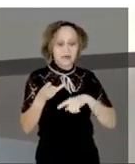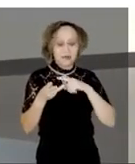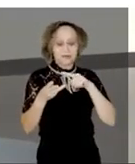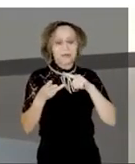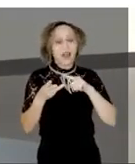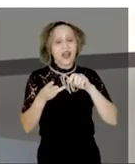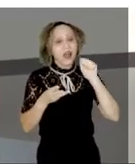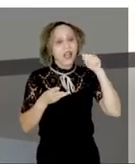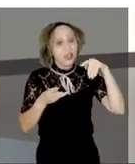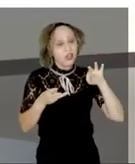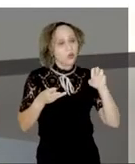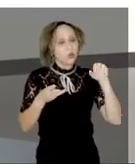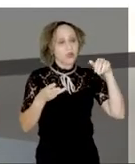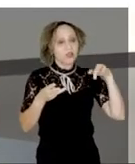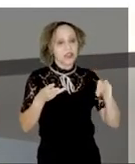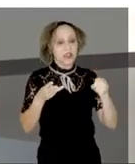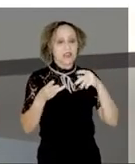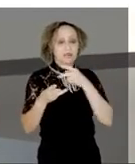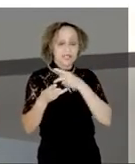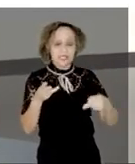ator lindo,